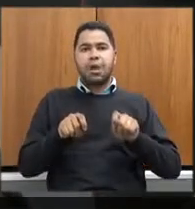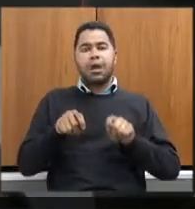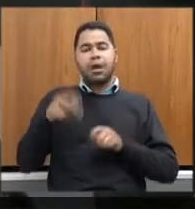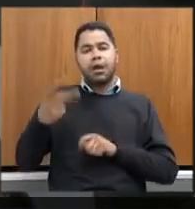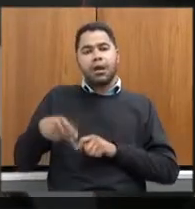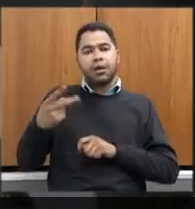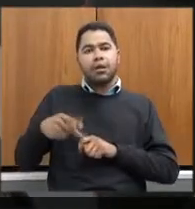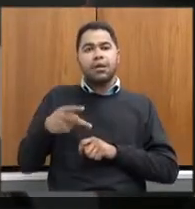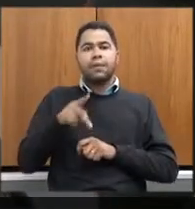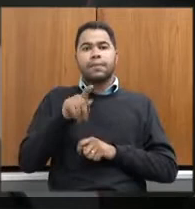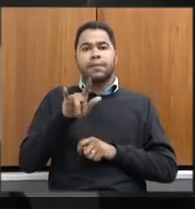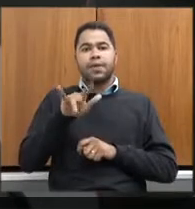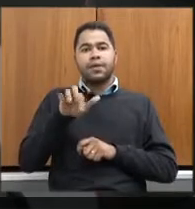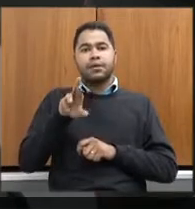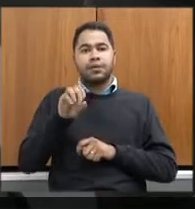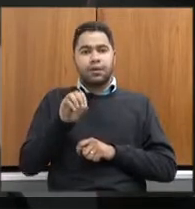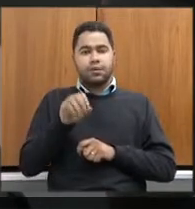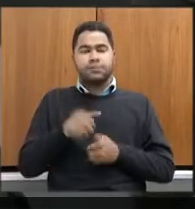Plenário